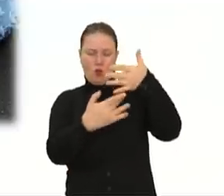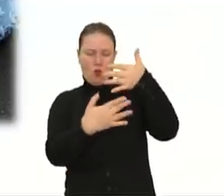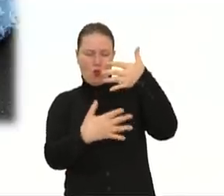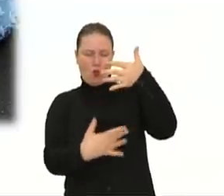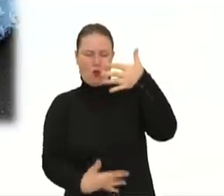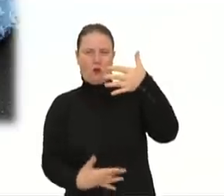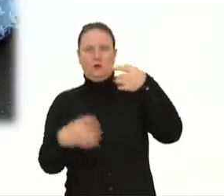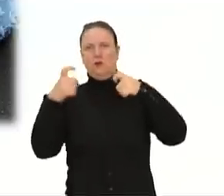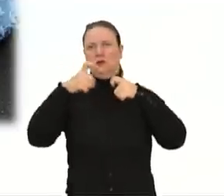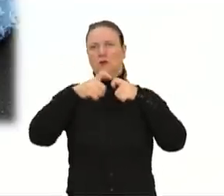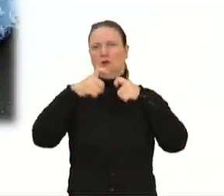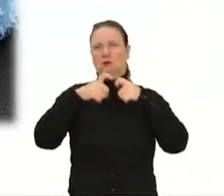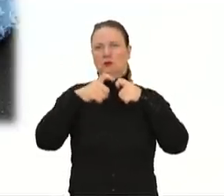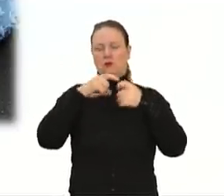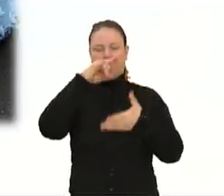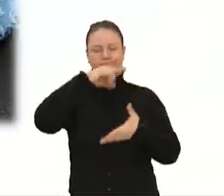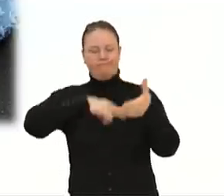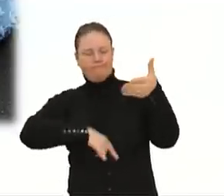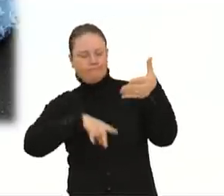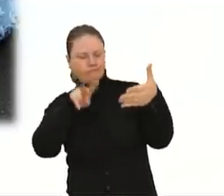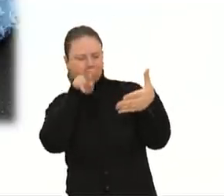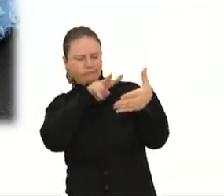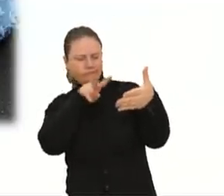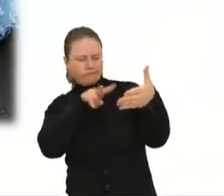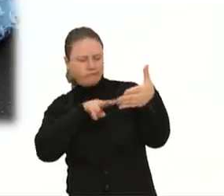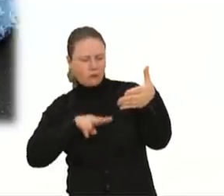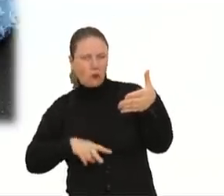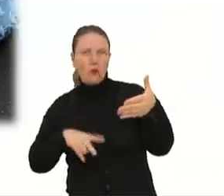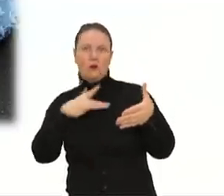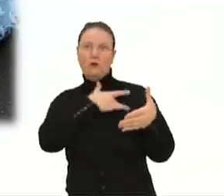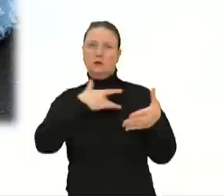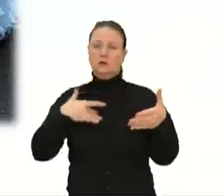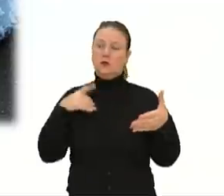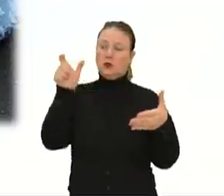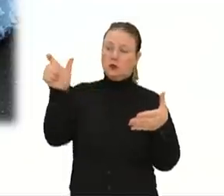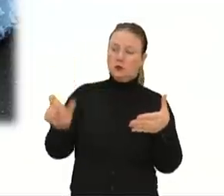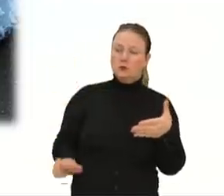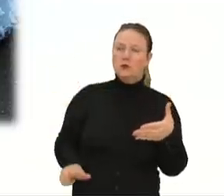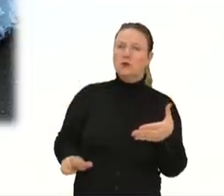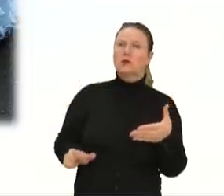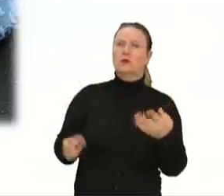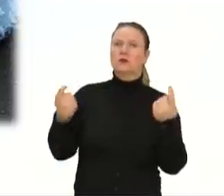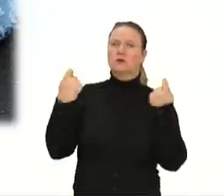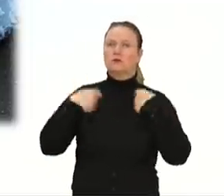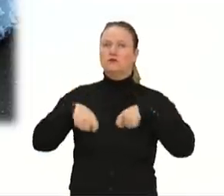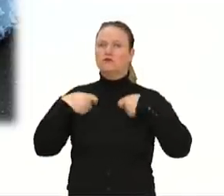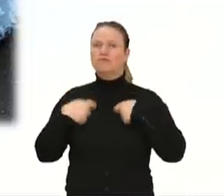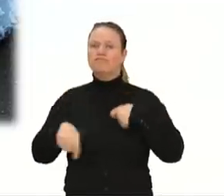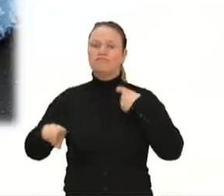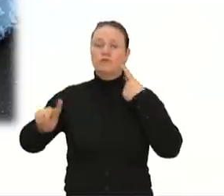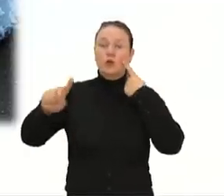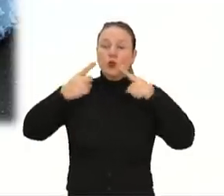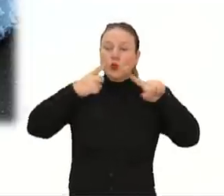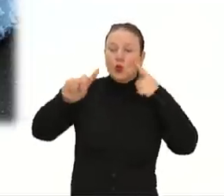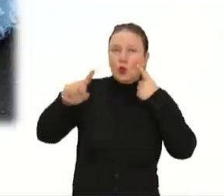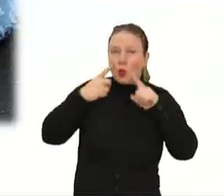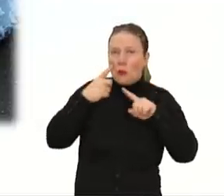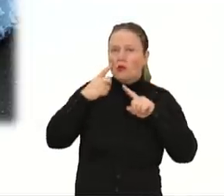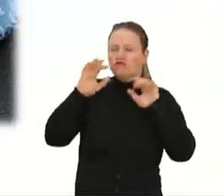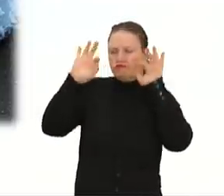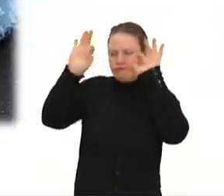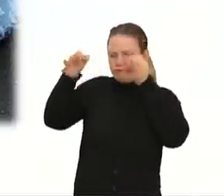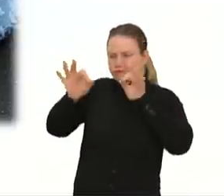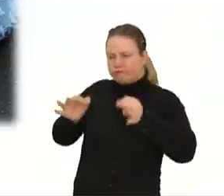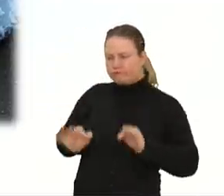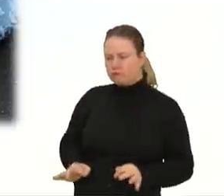quê? Porque o médico, a pessoa que está avaliando a saúde daquele paciente, ela precisa saber se está tudo ok, né? Se